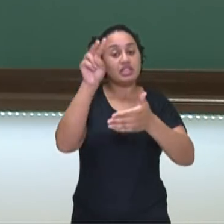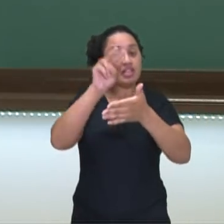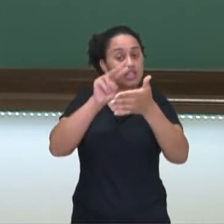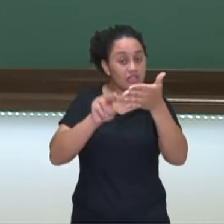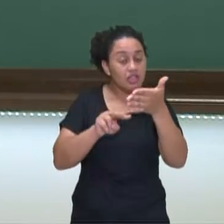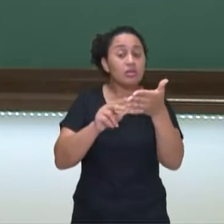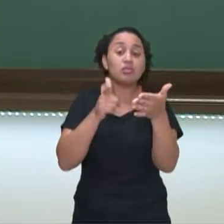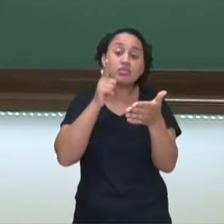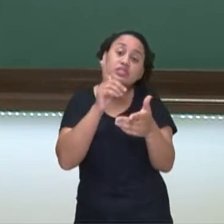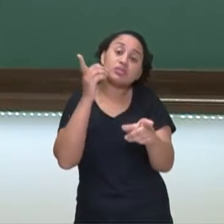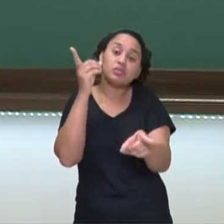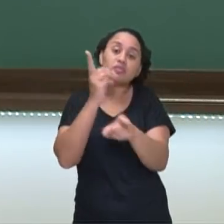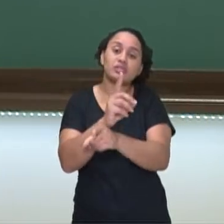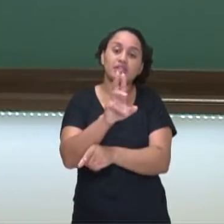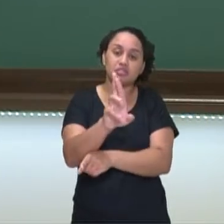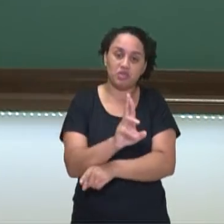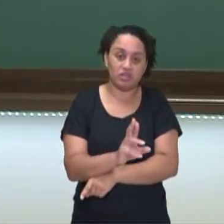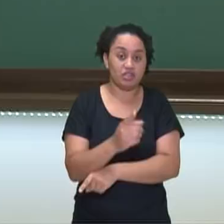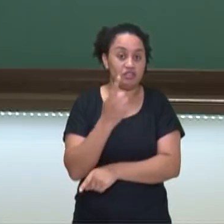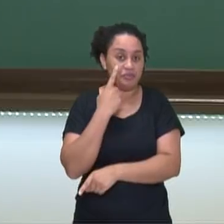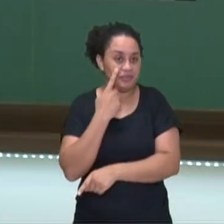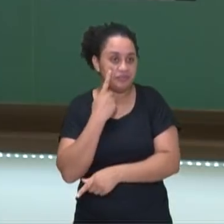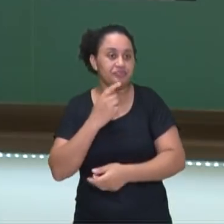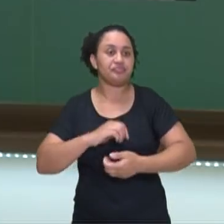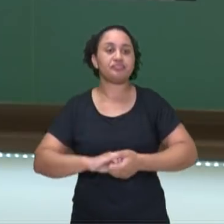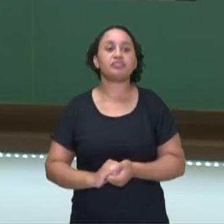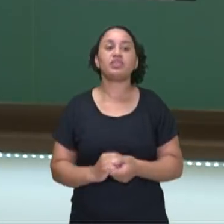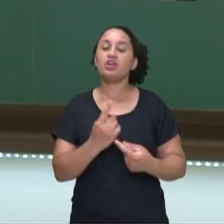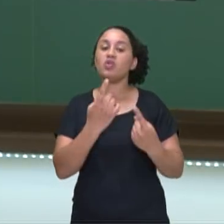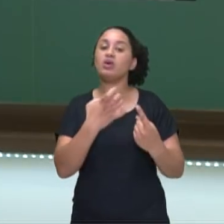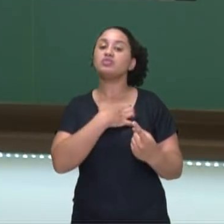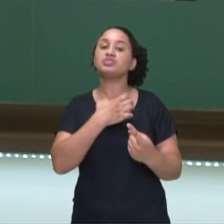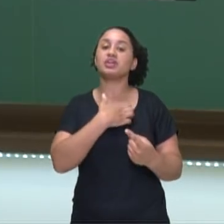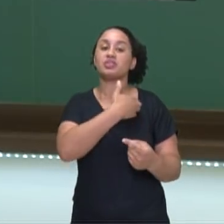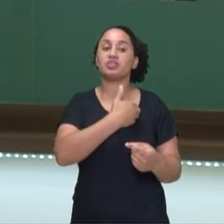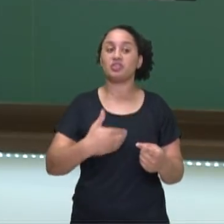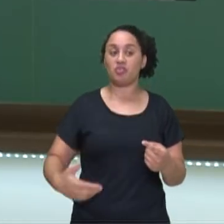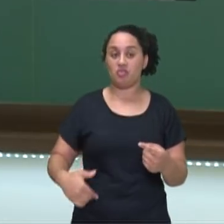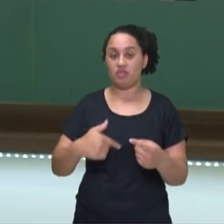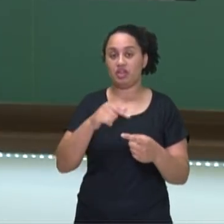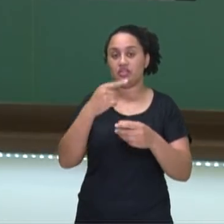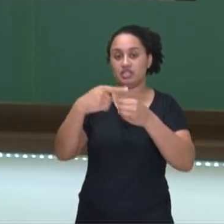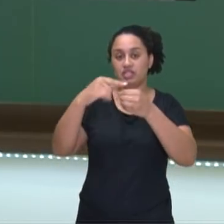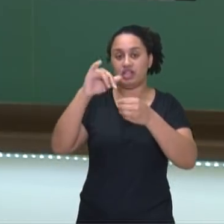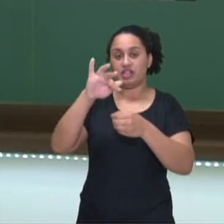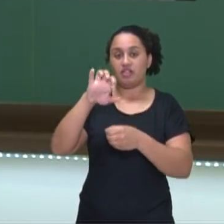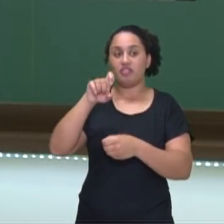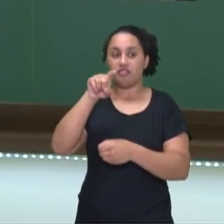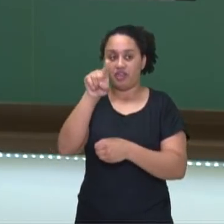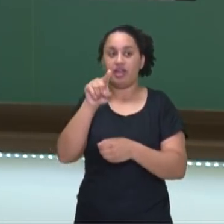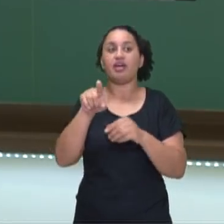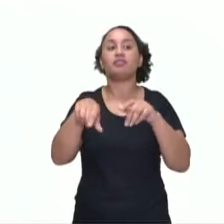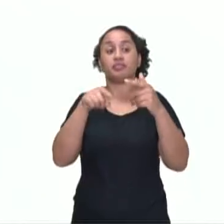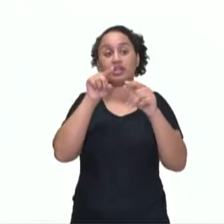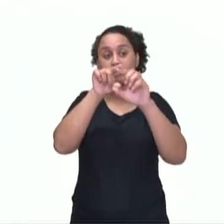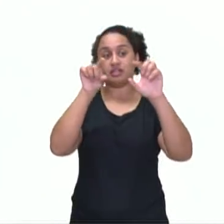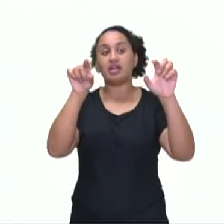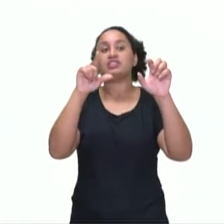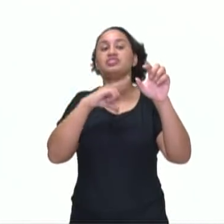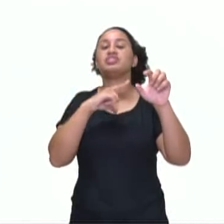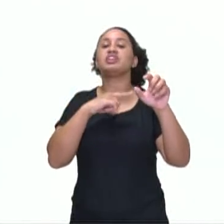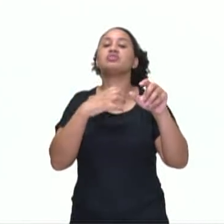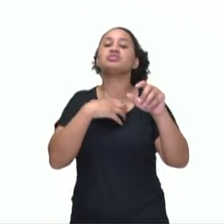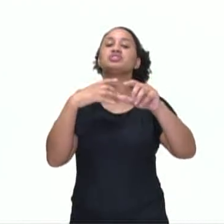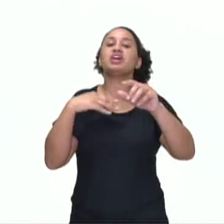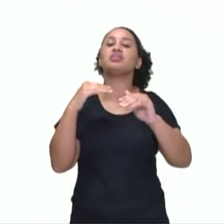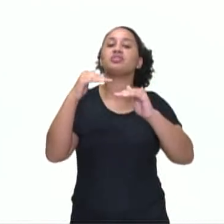texto, encontrou as respostas ali. Vamos lá? Qual era a forma de governo em Ifé? Está lá no texto. Em Ifé foi criada uma